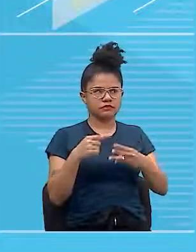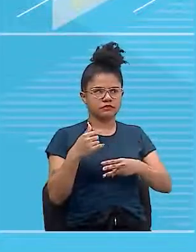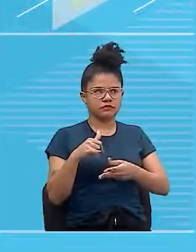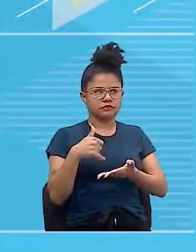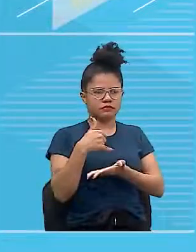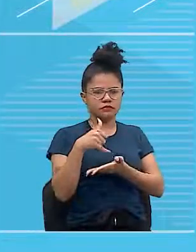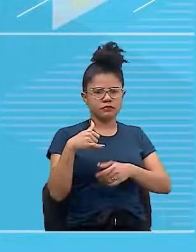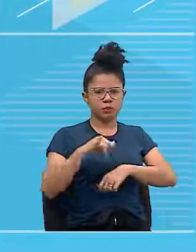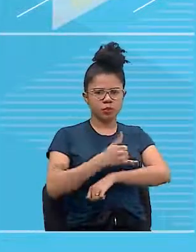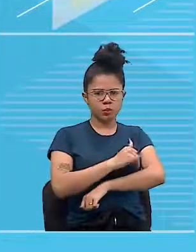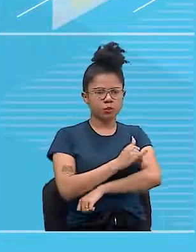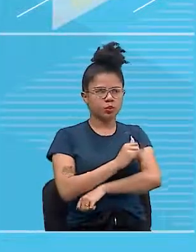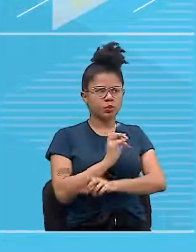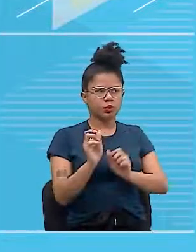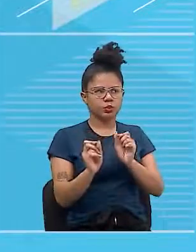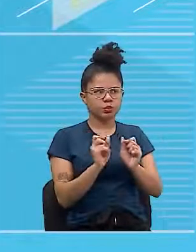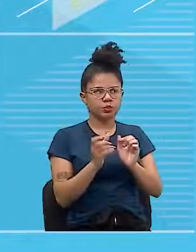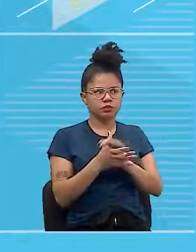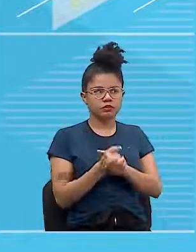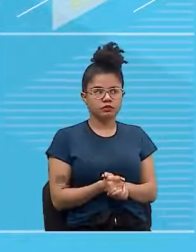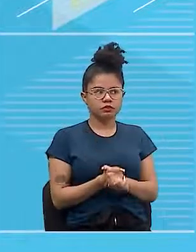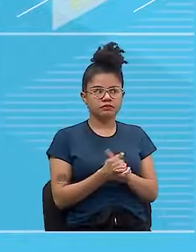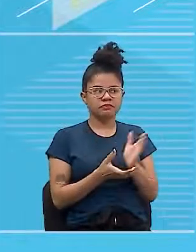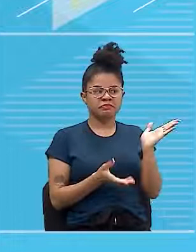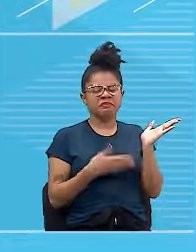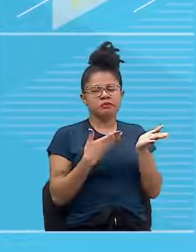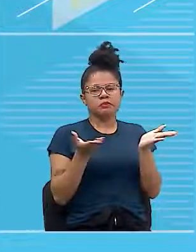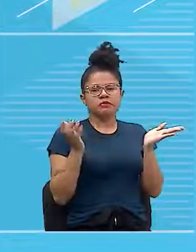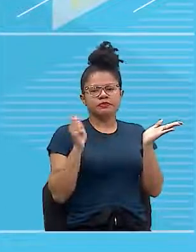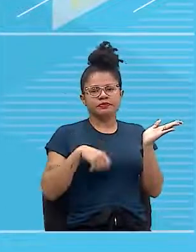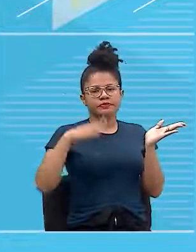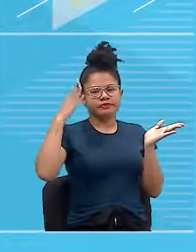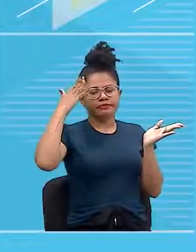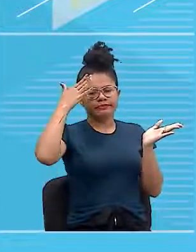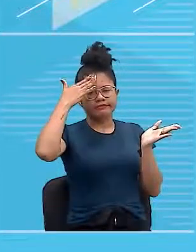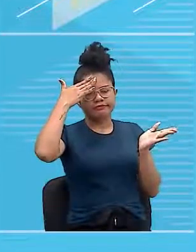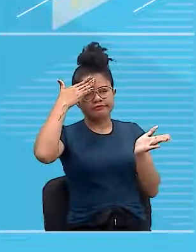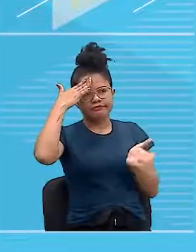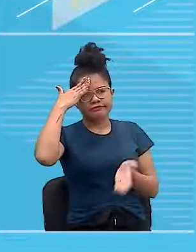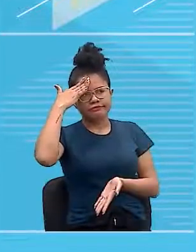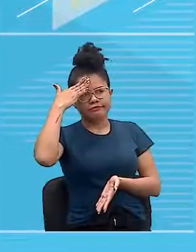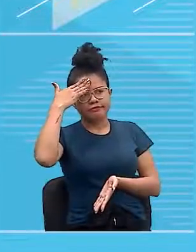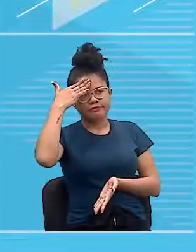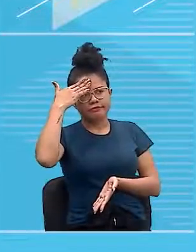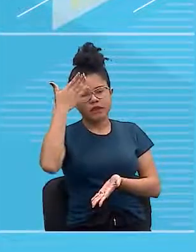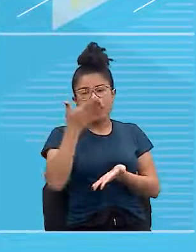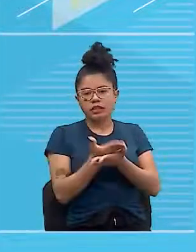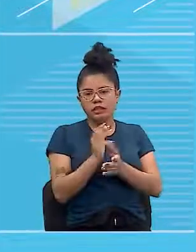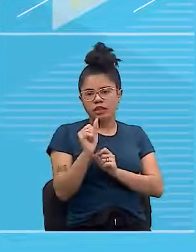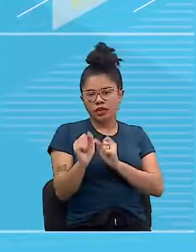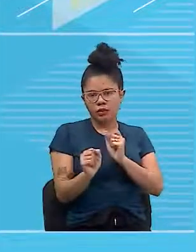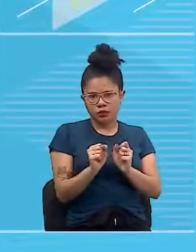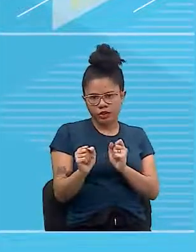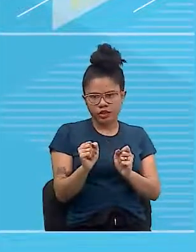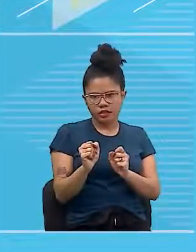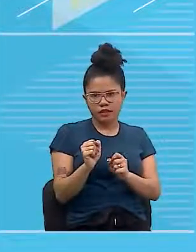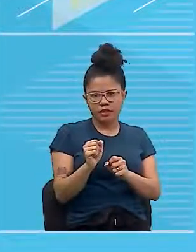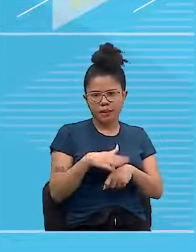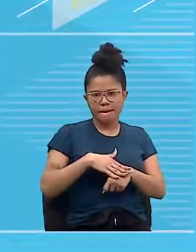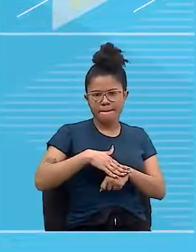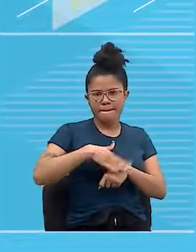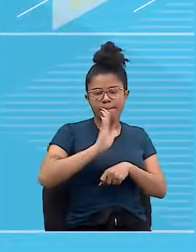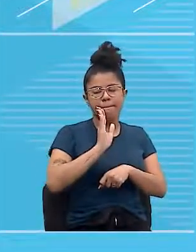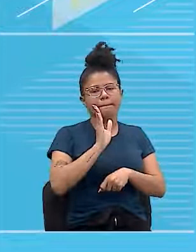transformados em energia no nosso organismo fica mais fácil e você compreender por que que alimenta o tal